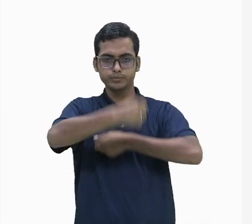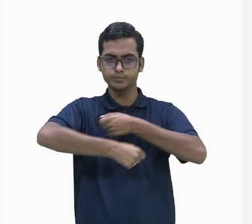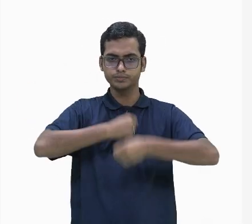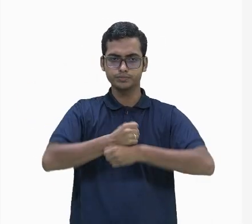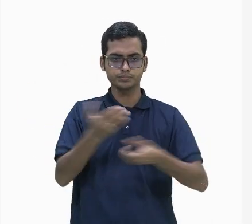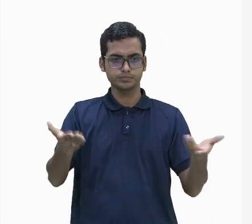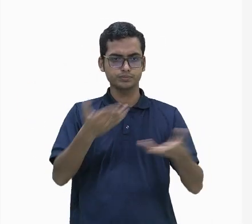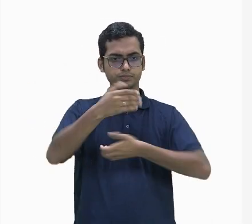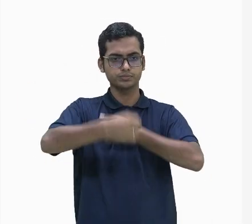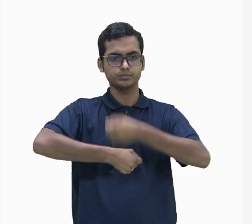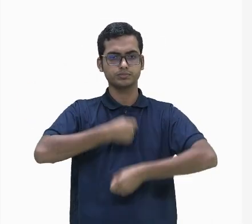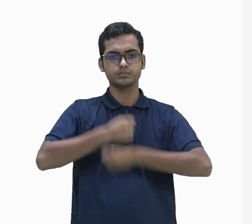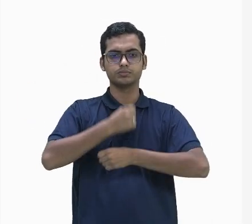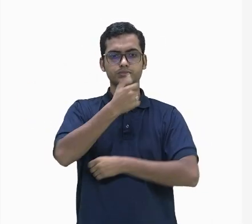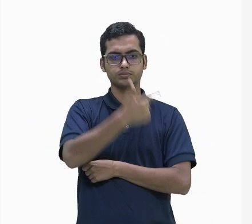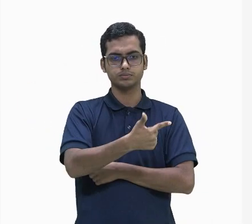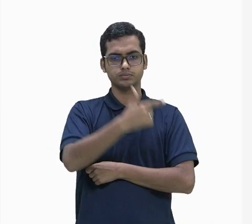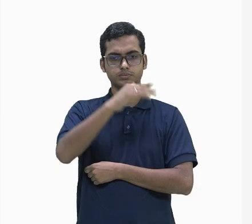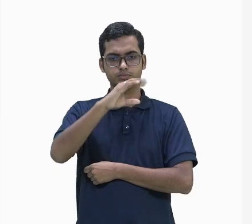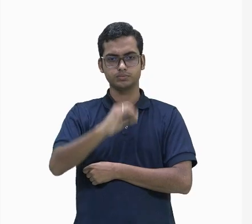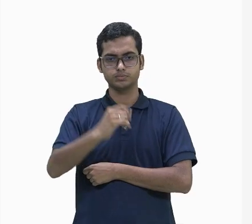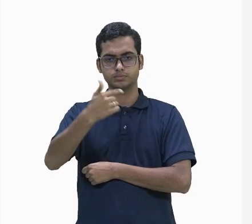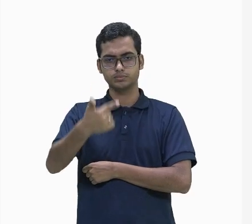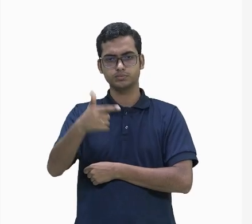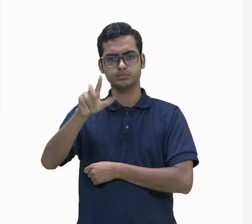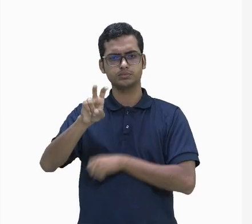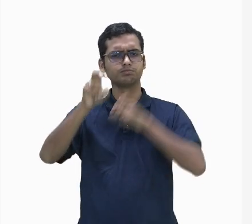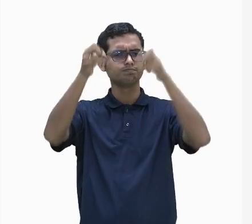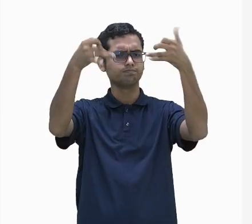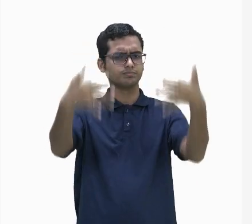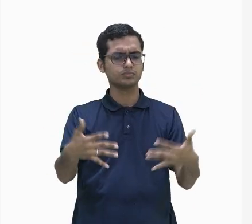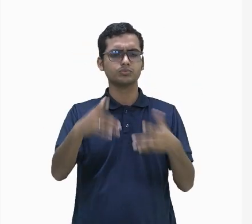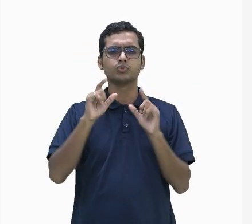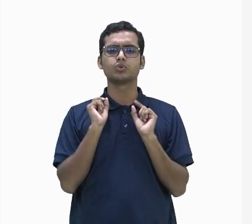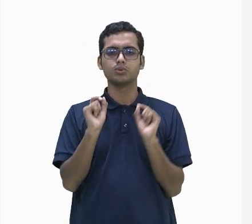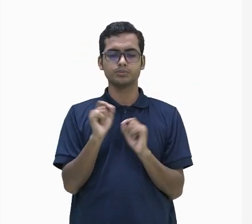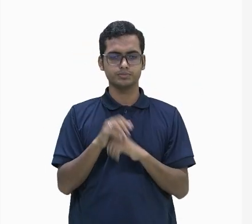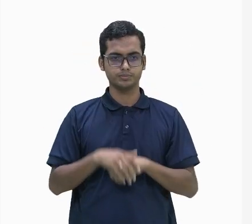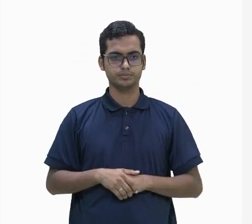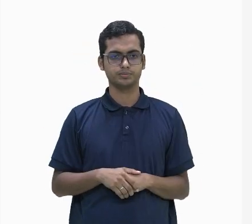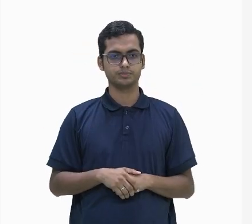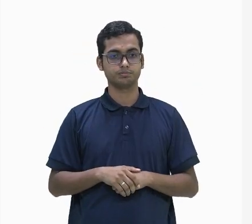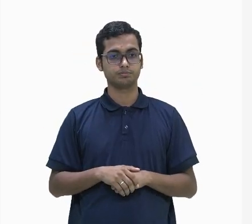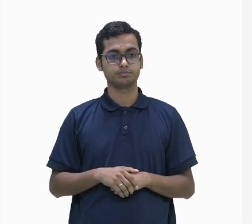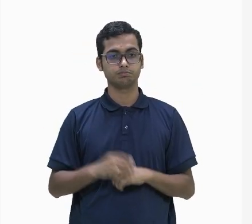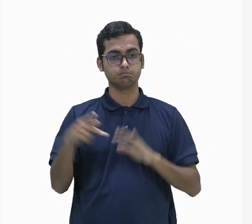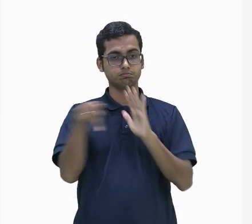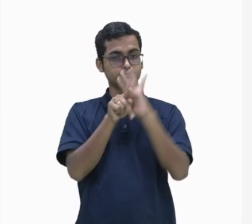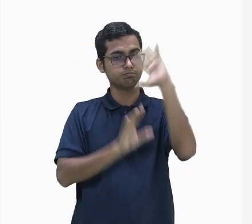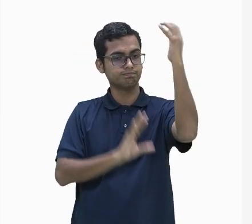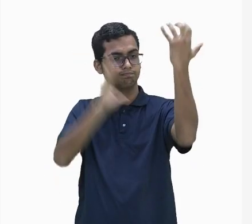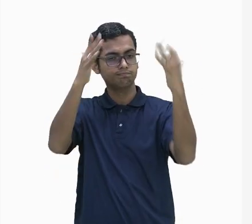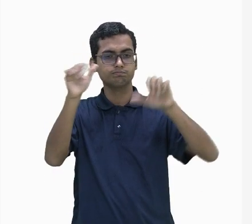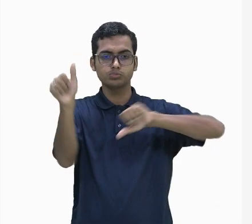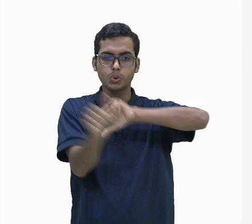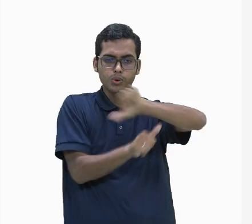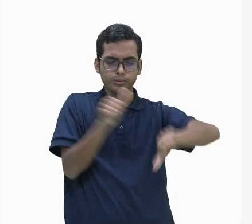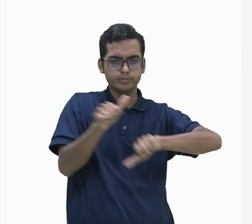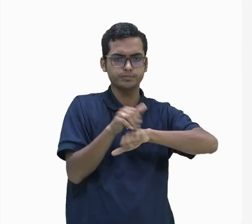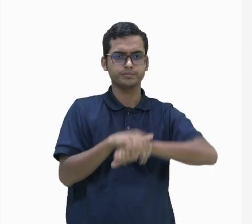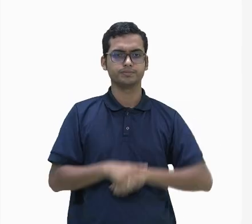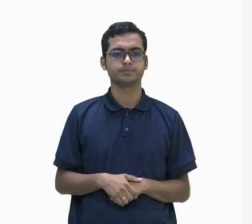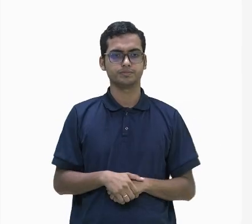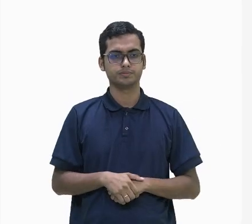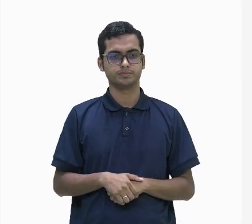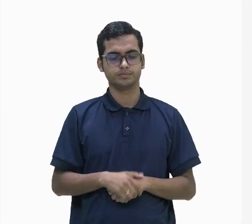de 2025, que reportam o quê? A mudança nos climas. Então, aqui